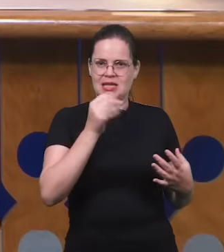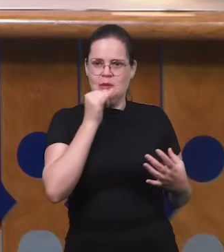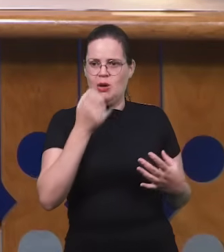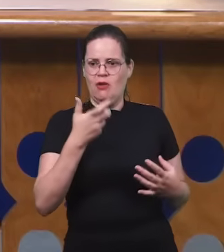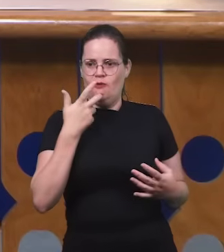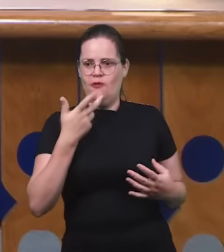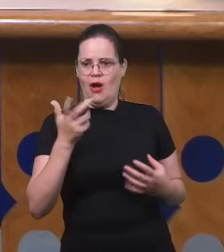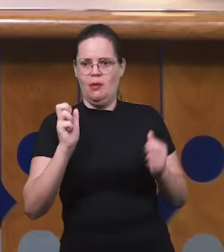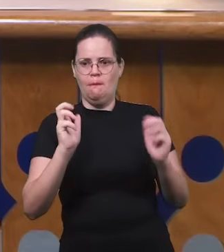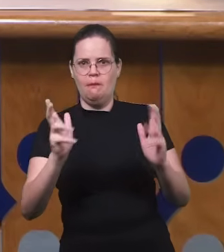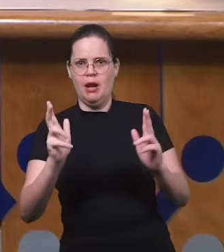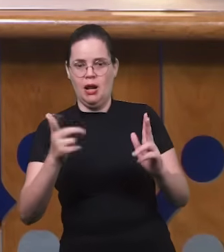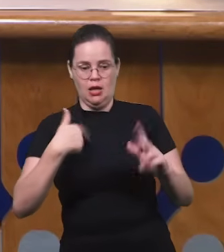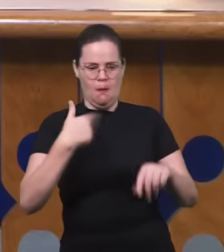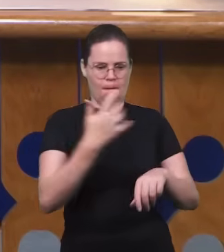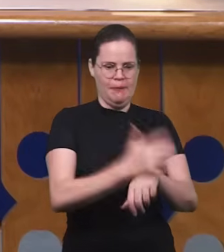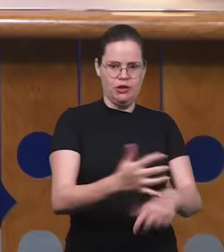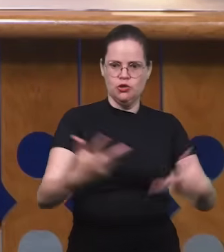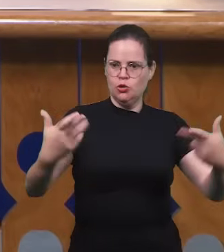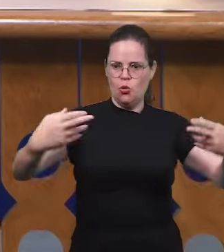ela fala, naquilo que ela produz,